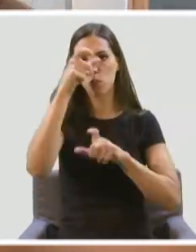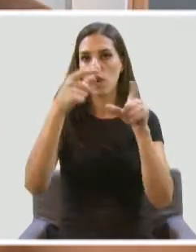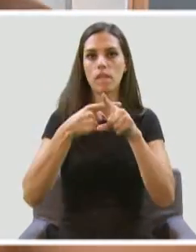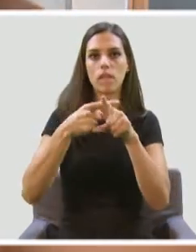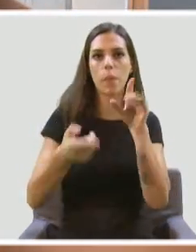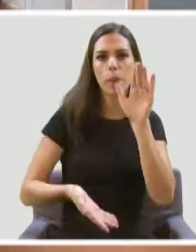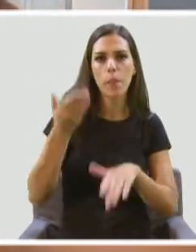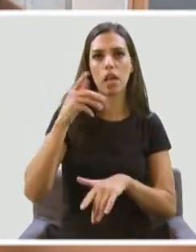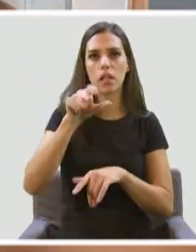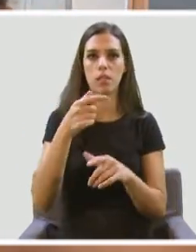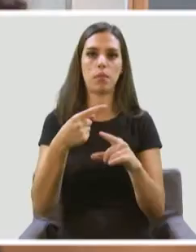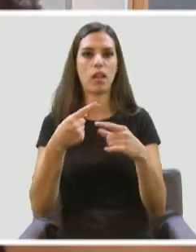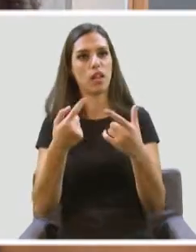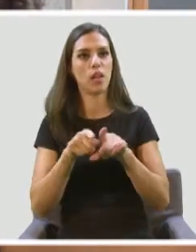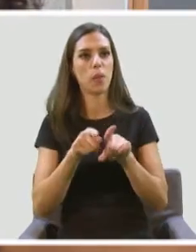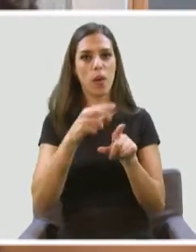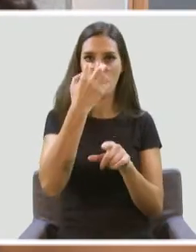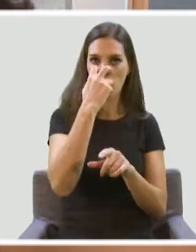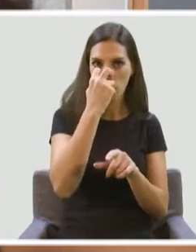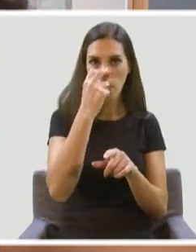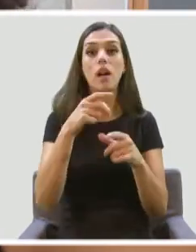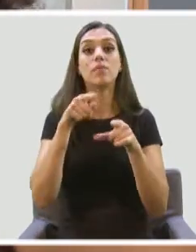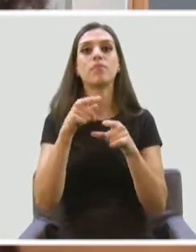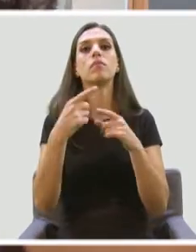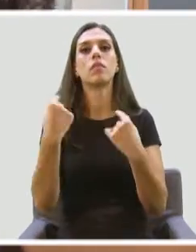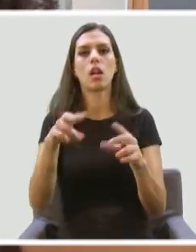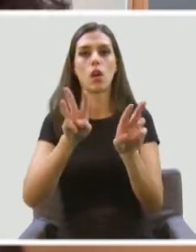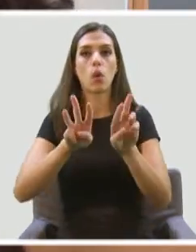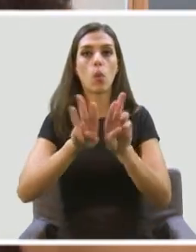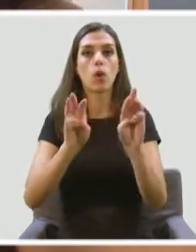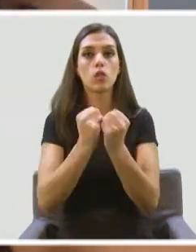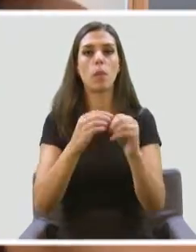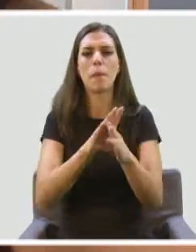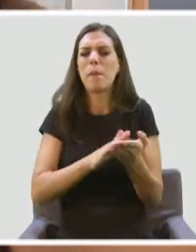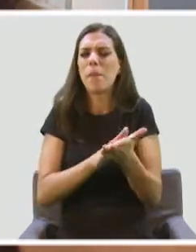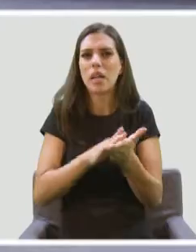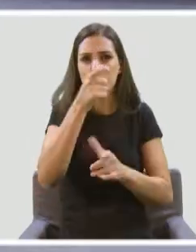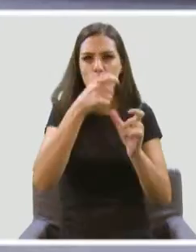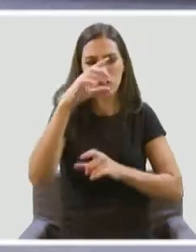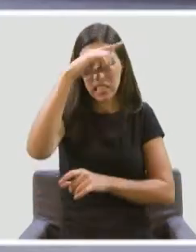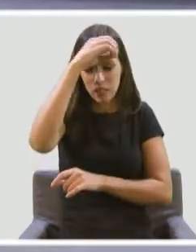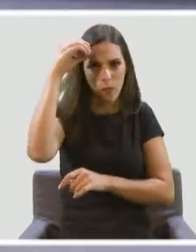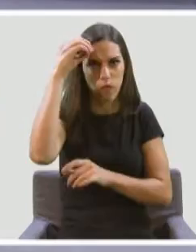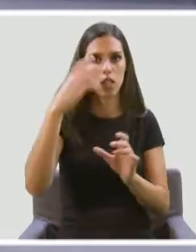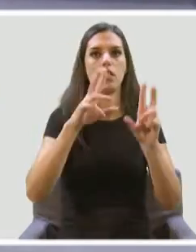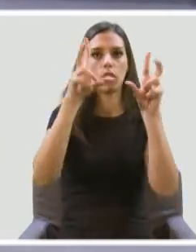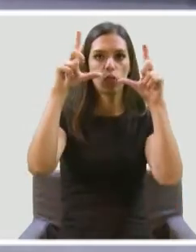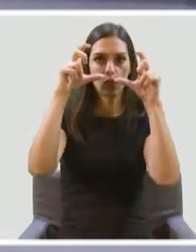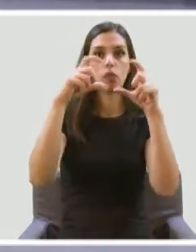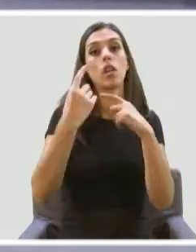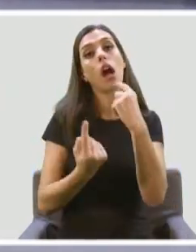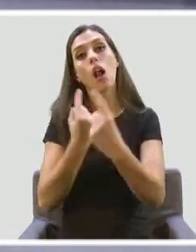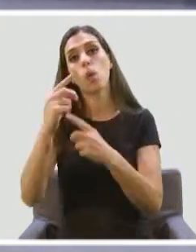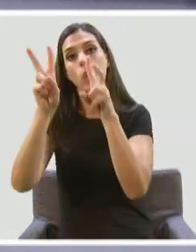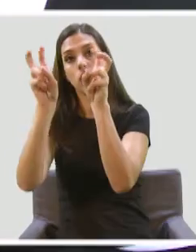fotografia aos mais curiosos e interessados. Temos workshops básicos para aqueles que não sabem nada de fotografia e workshops